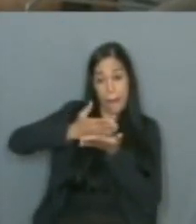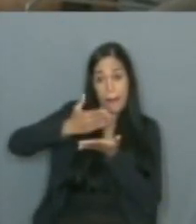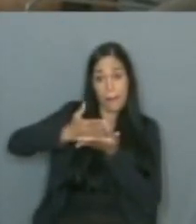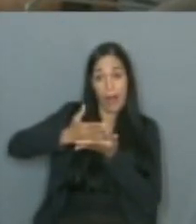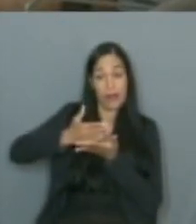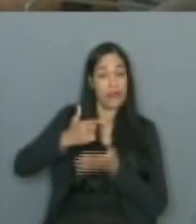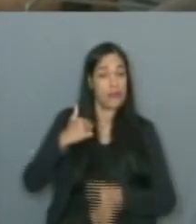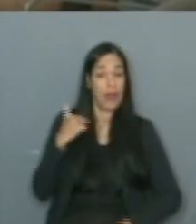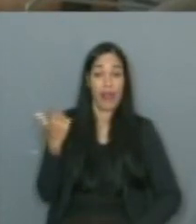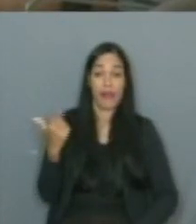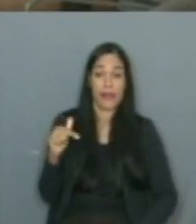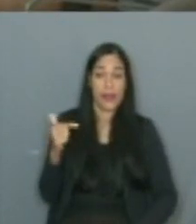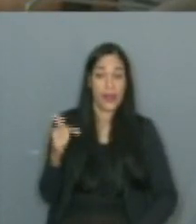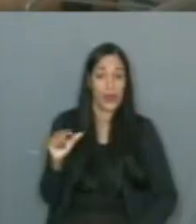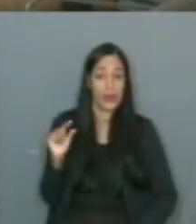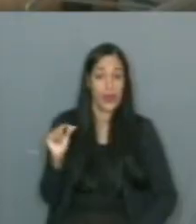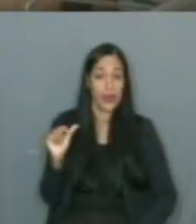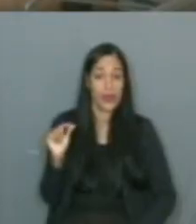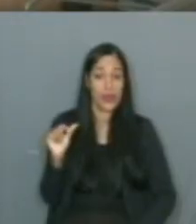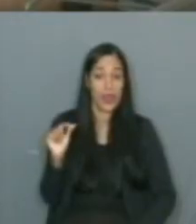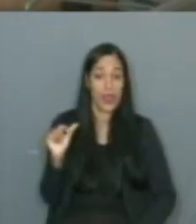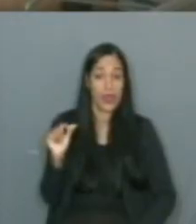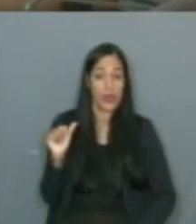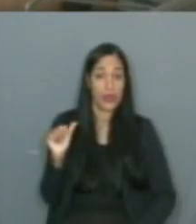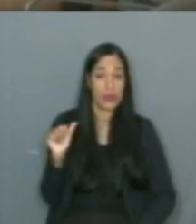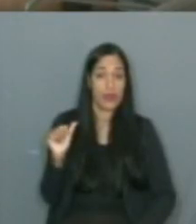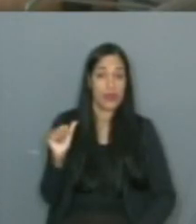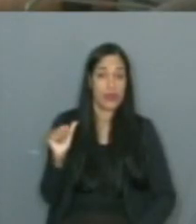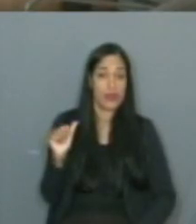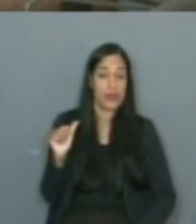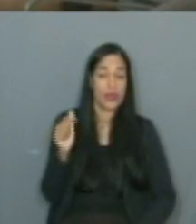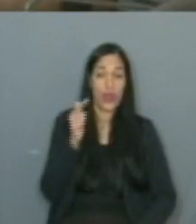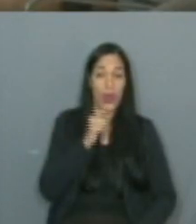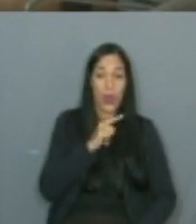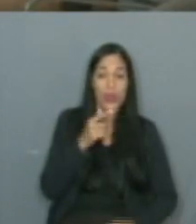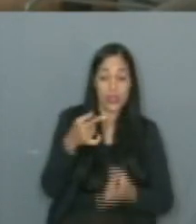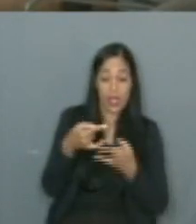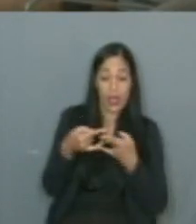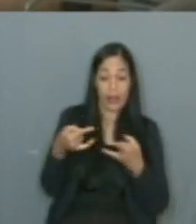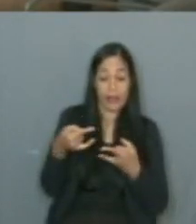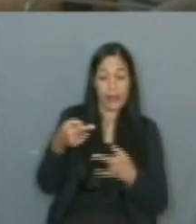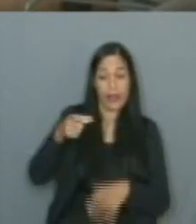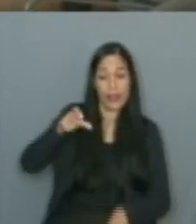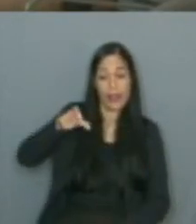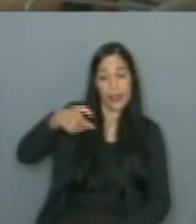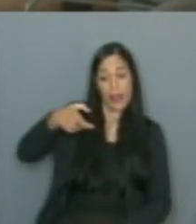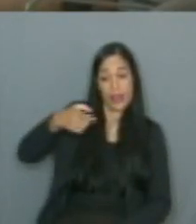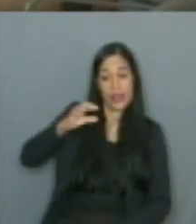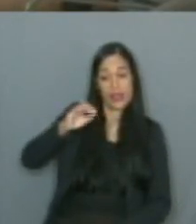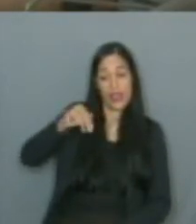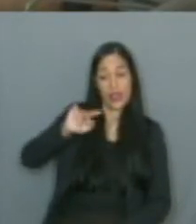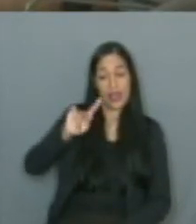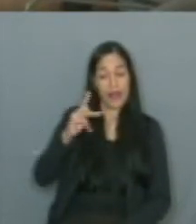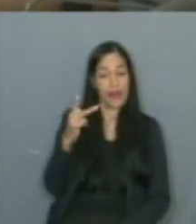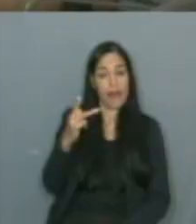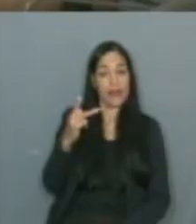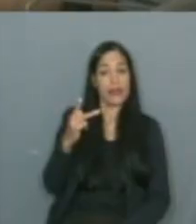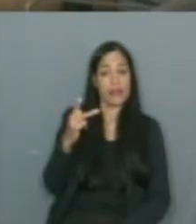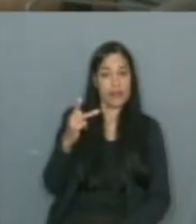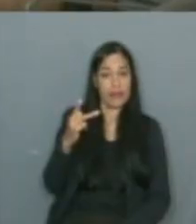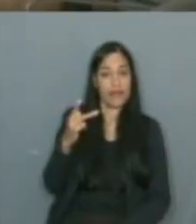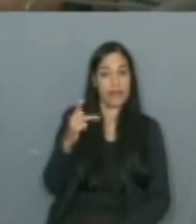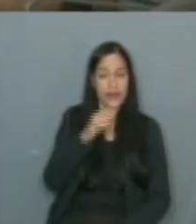mas não tem o dinheiro de tirar a CNH. Não sei se a vereadora já percebeu, os vereadores